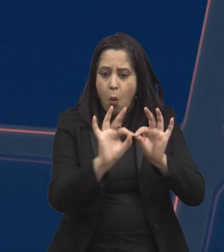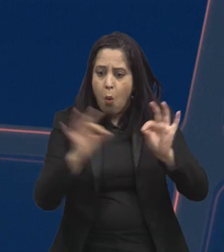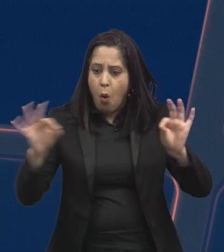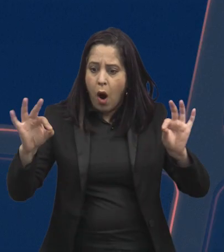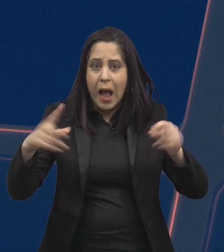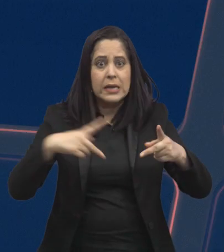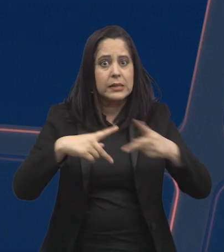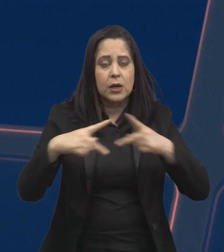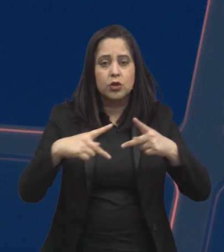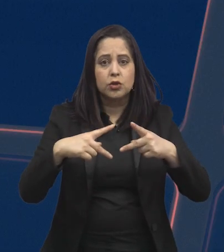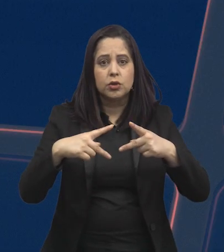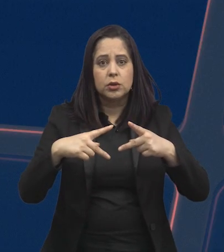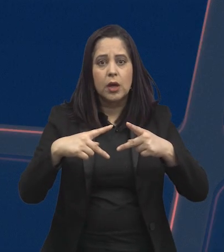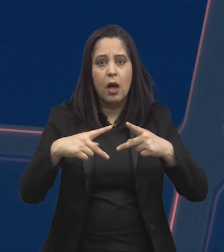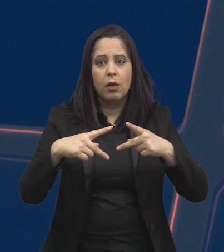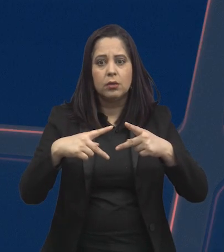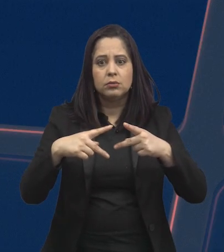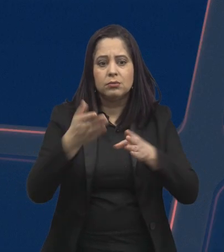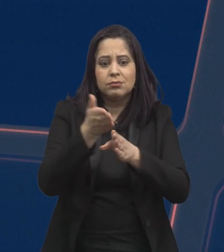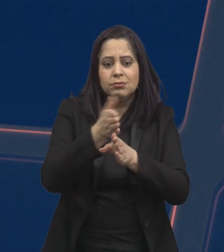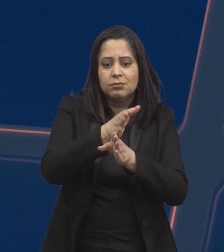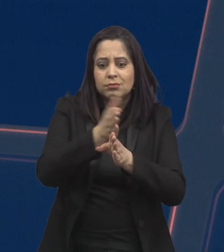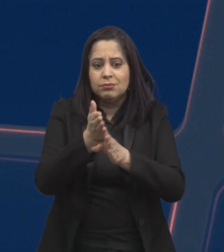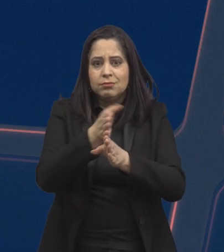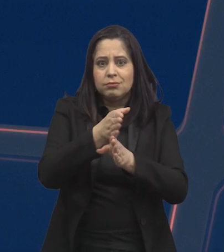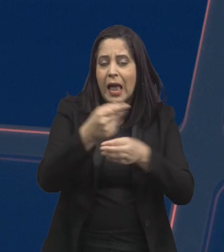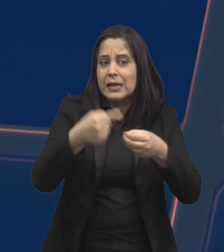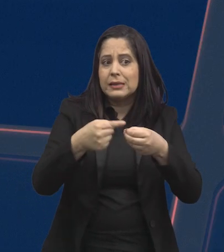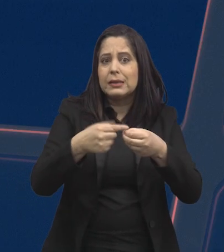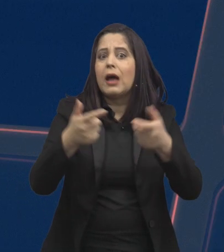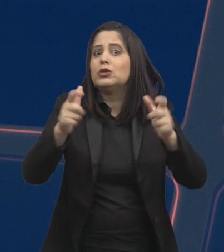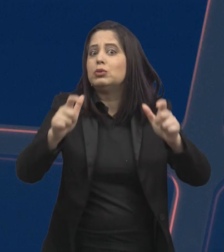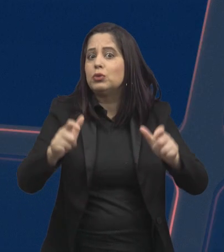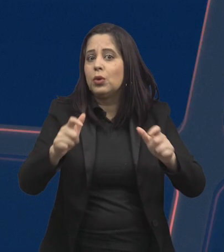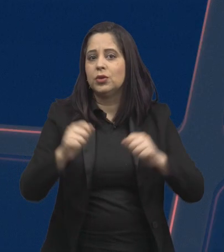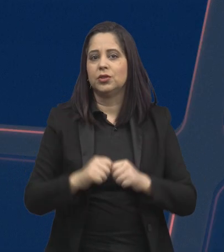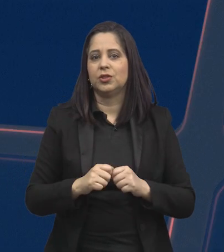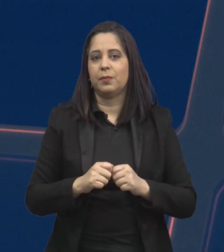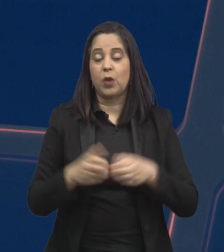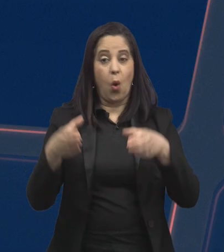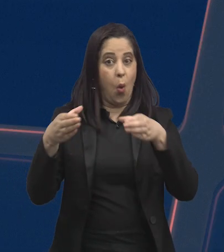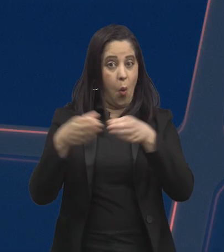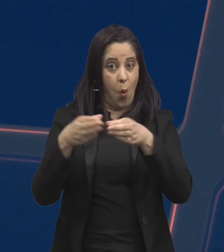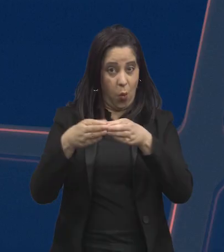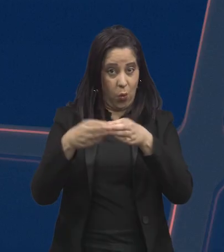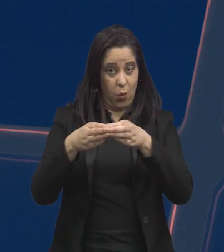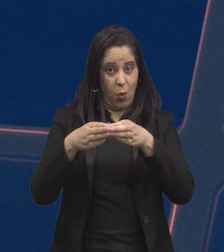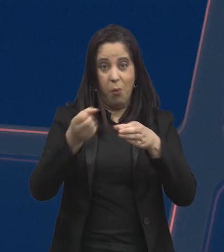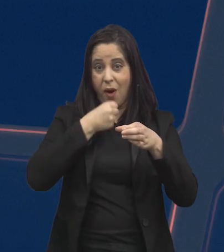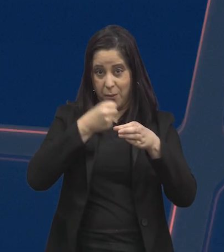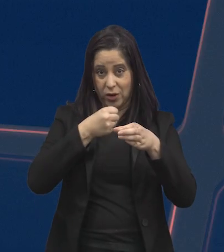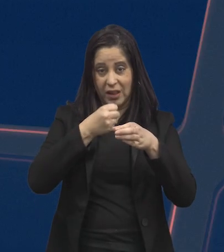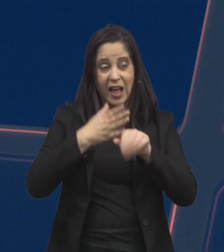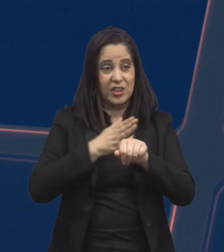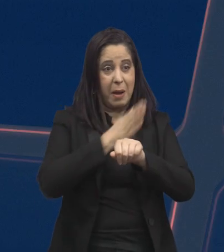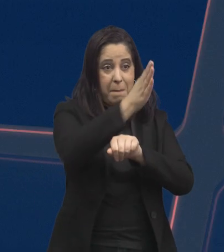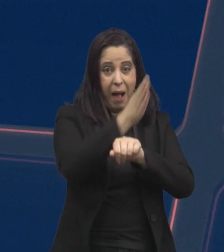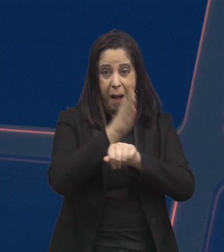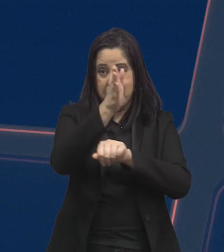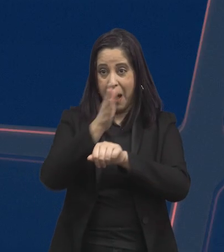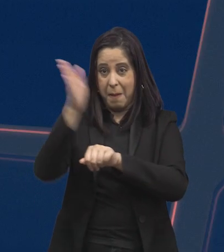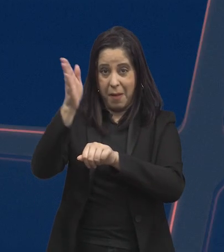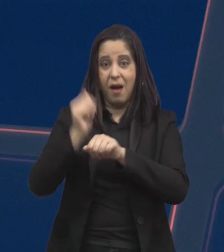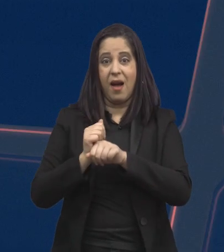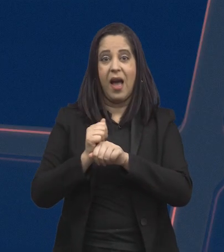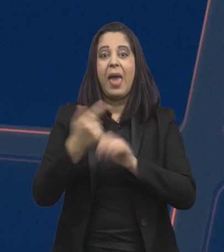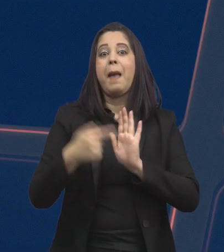território? Onde termina São José e começam os municípios vizinhos? A nossa equipe fez uma viagem pelos 4 cantos da